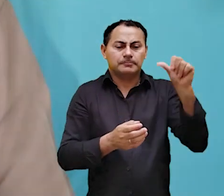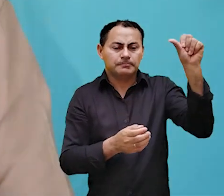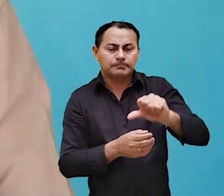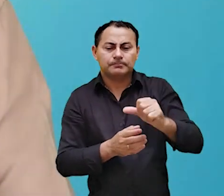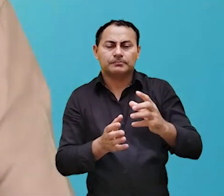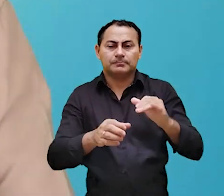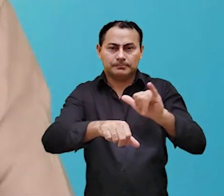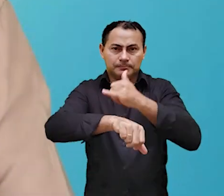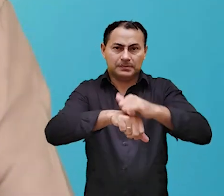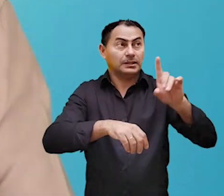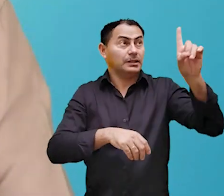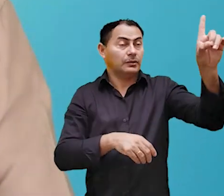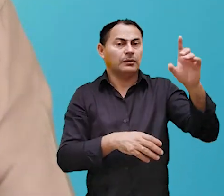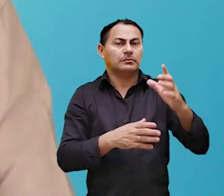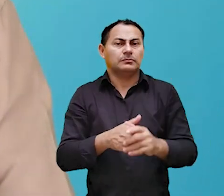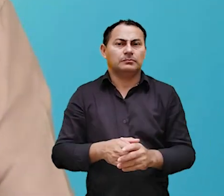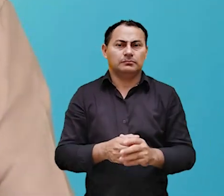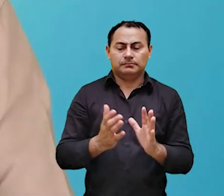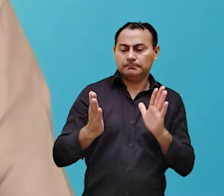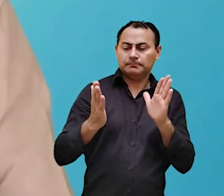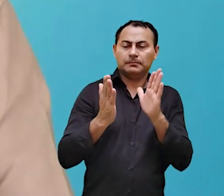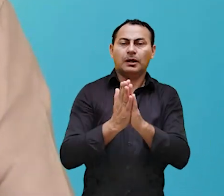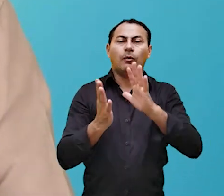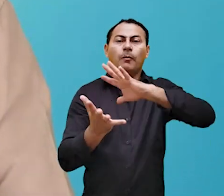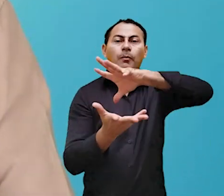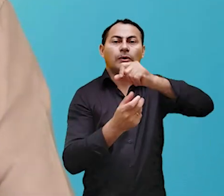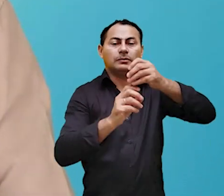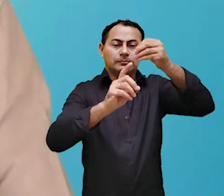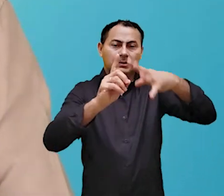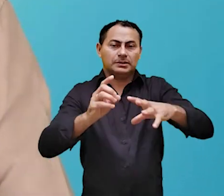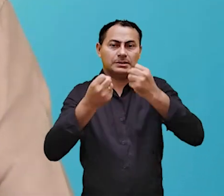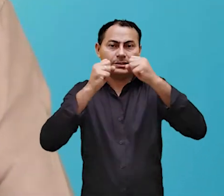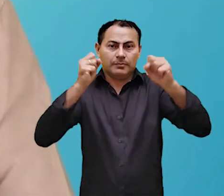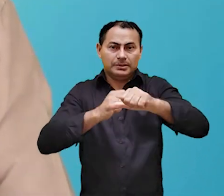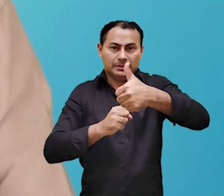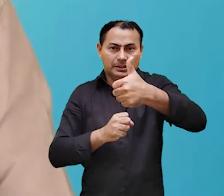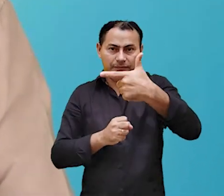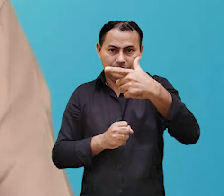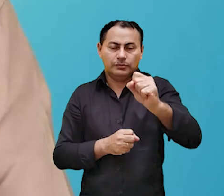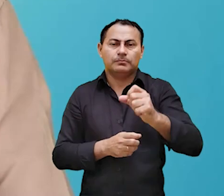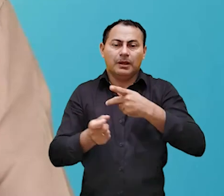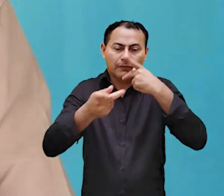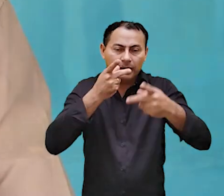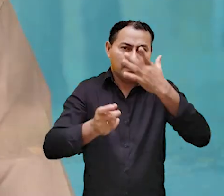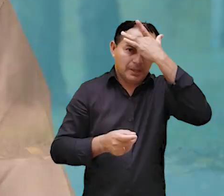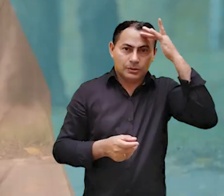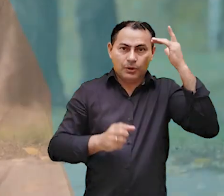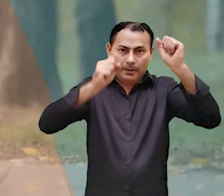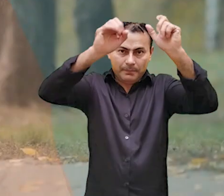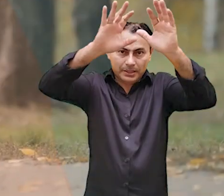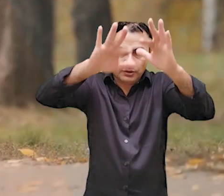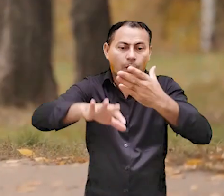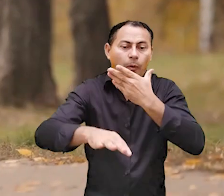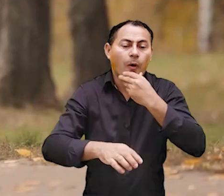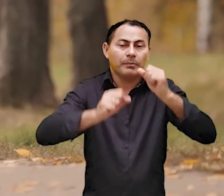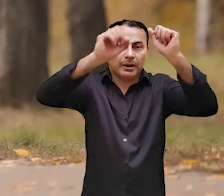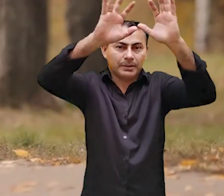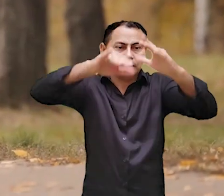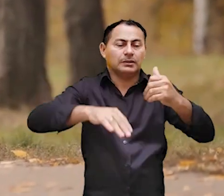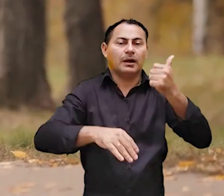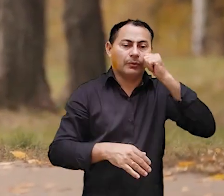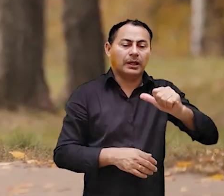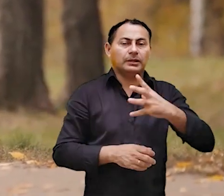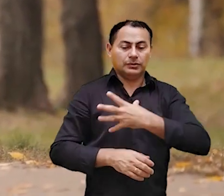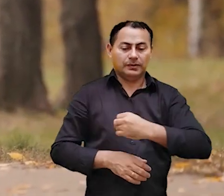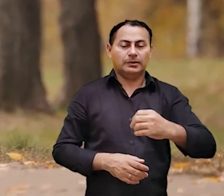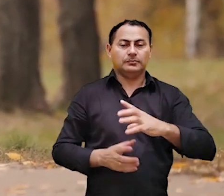quisesse prejudicar a estratégia de Deus para impactar o mundo, descrita no Salmo 128, que fala do homem abençoado, da